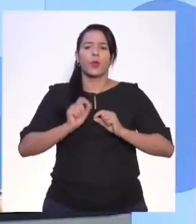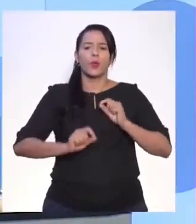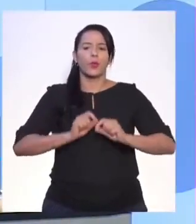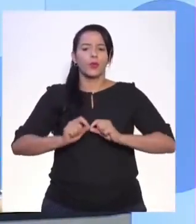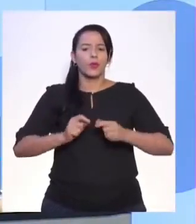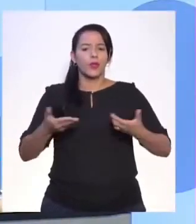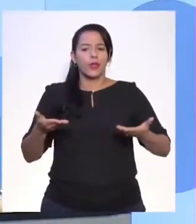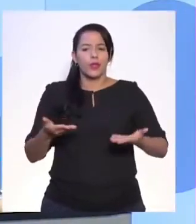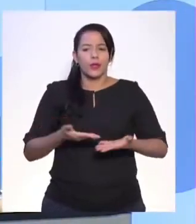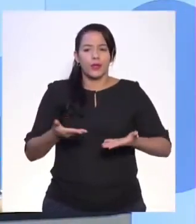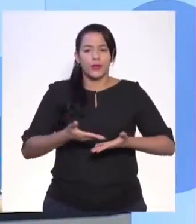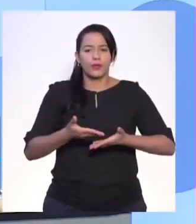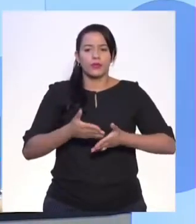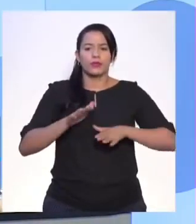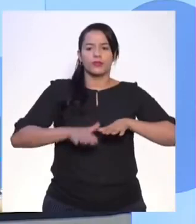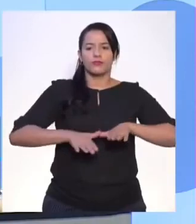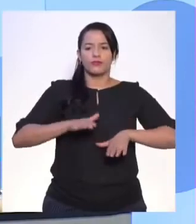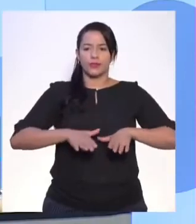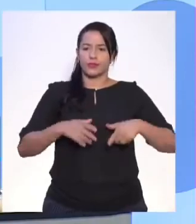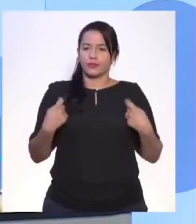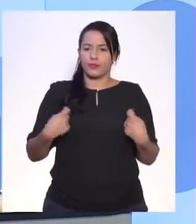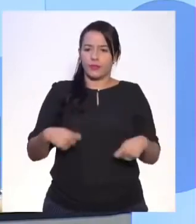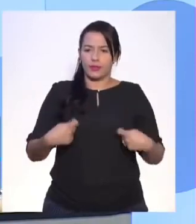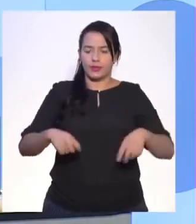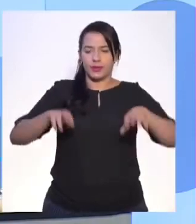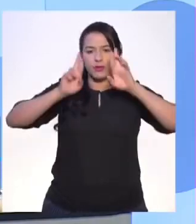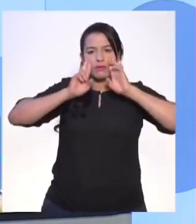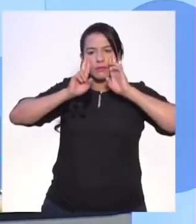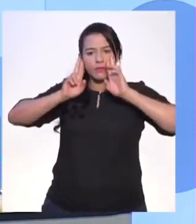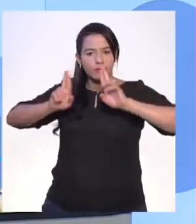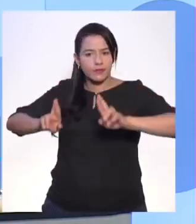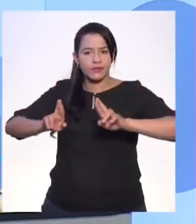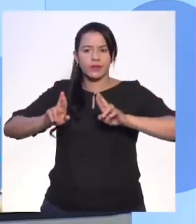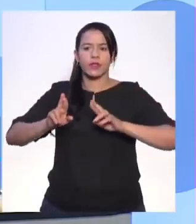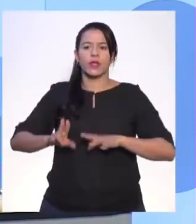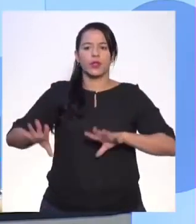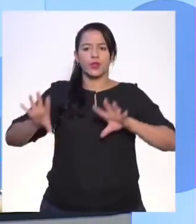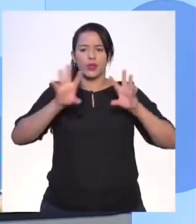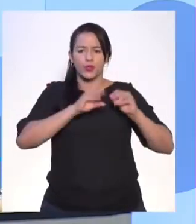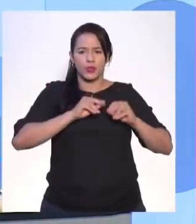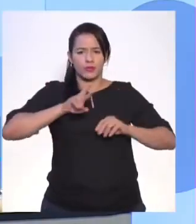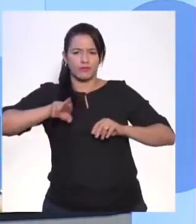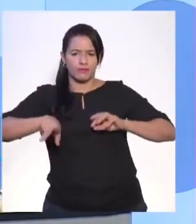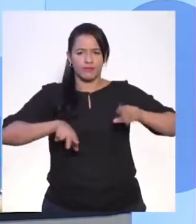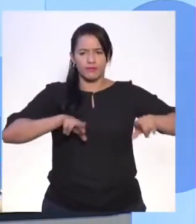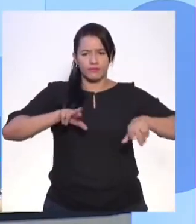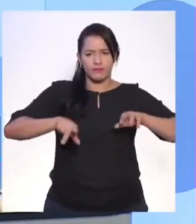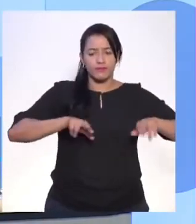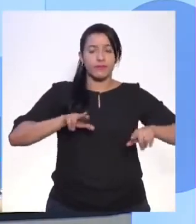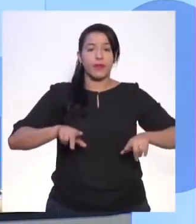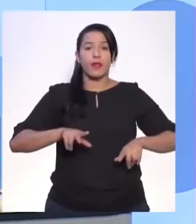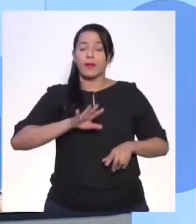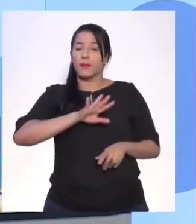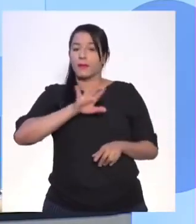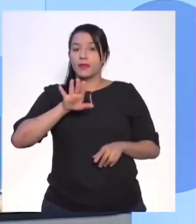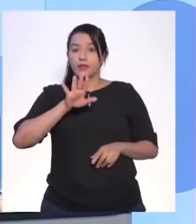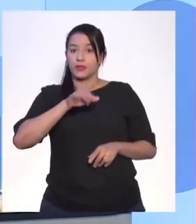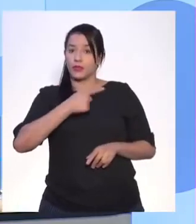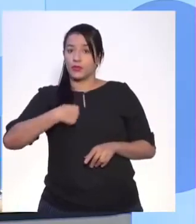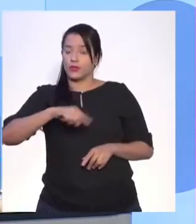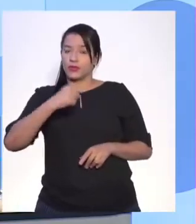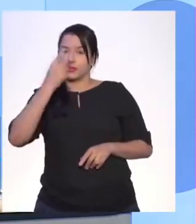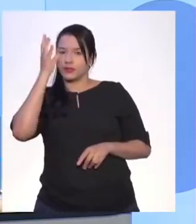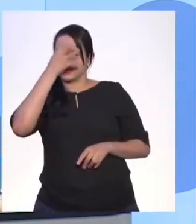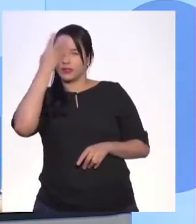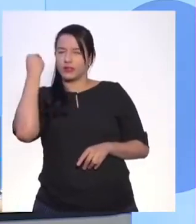Embora a gente deva respeitar, né, toda essa diversidade, nós não podemos esquecer que